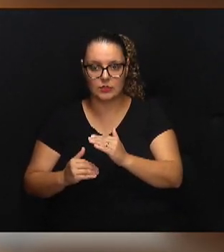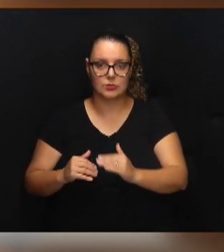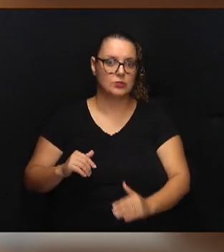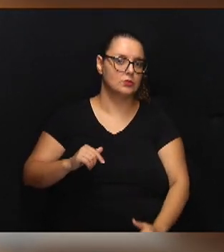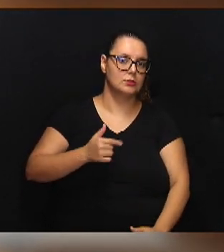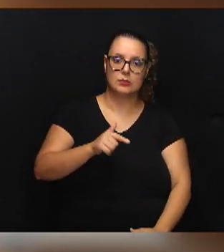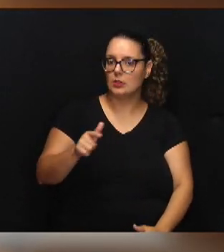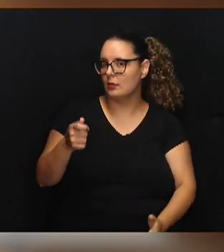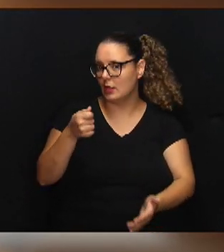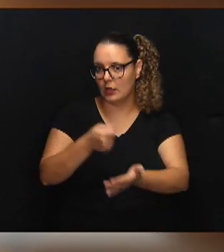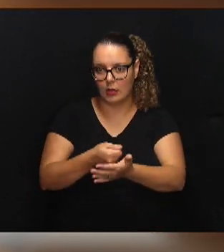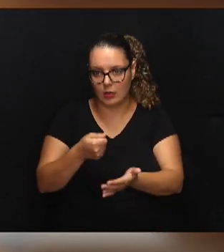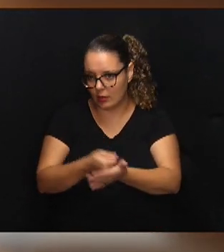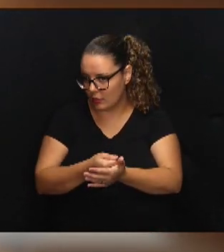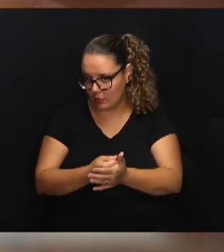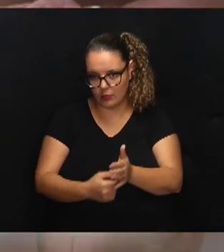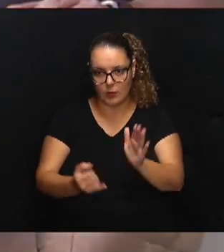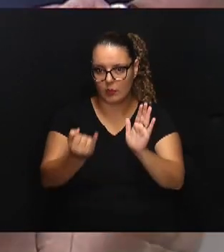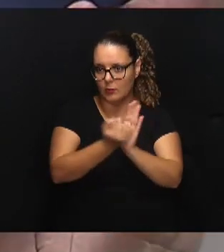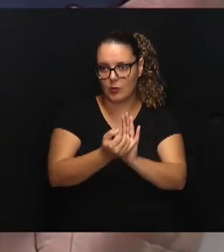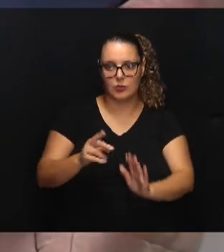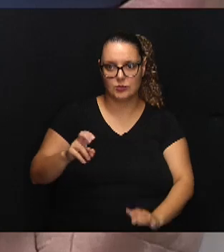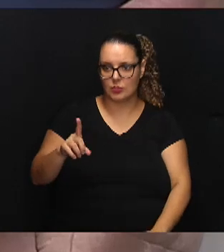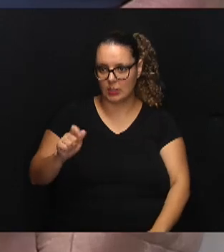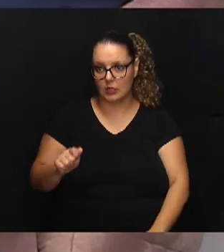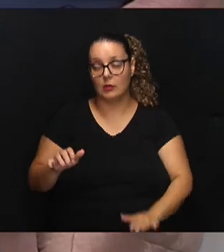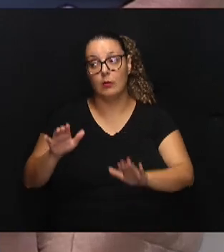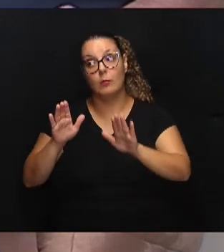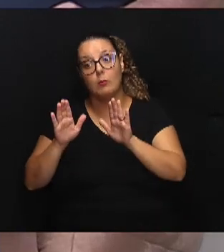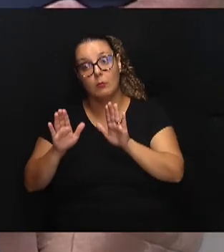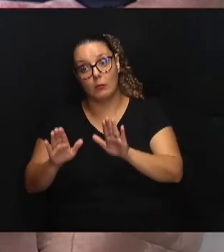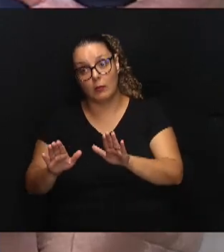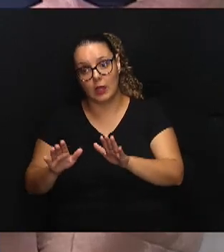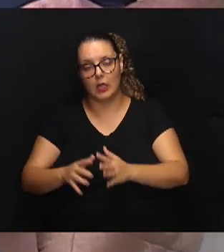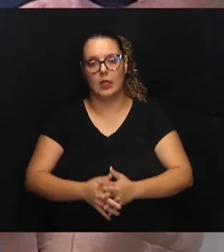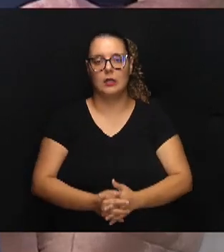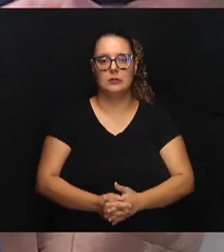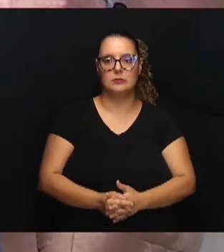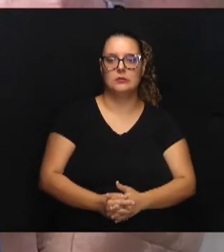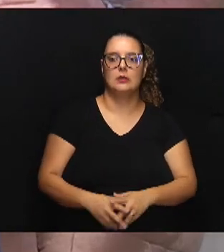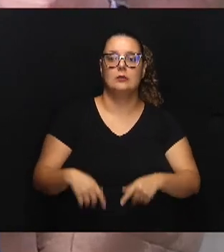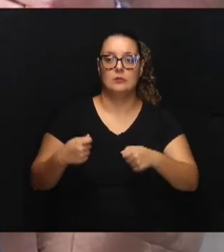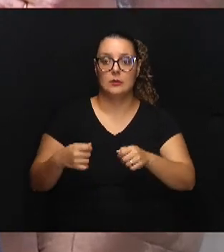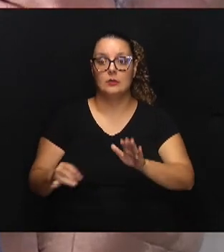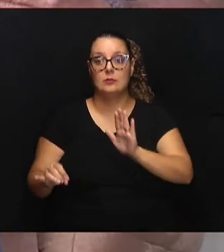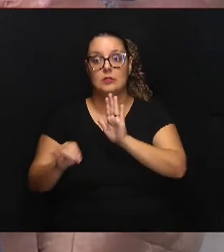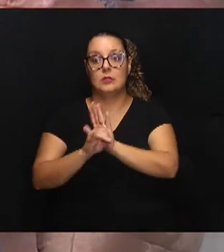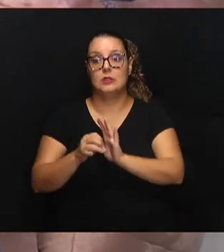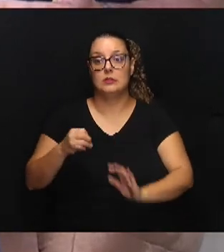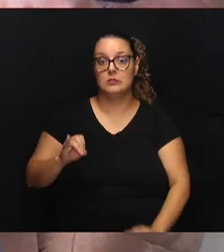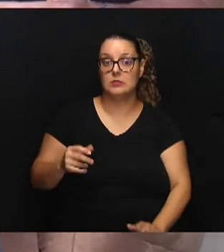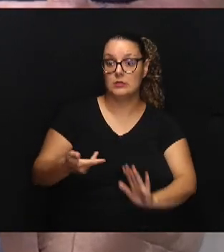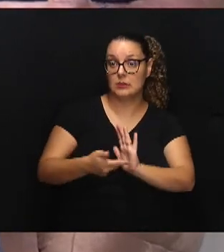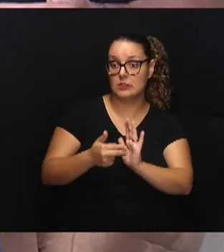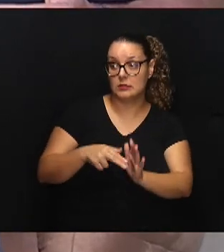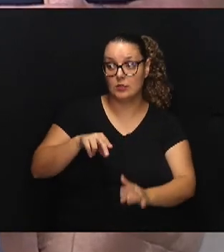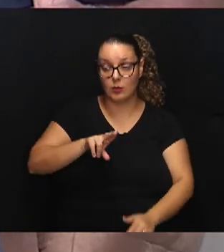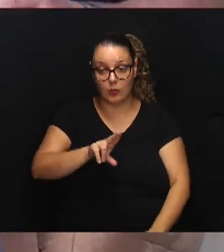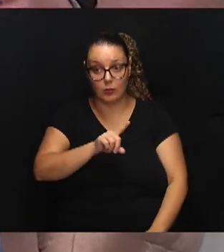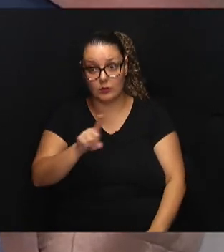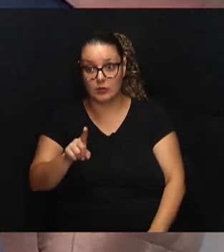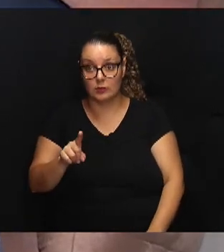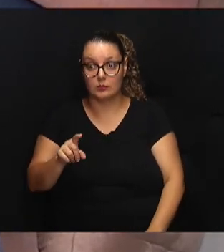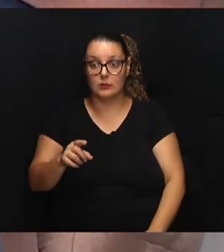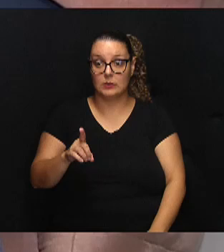são obrigadas a fazer a declaração. No entanto, é preciso identificar se faz sentido ou não